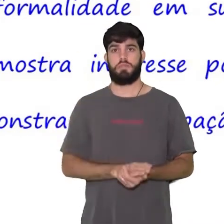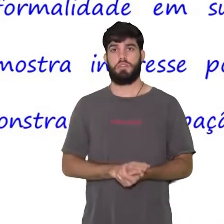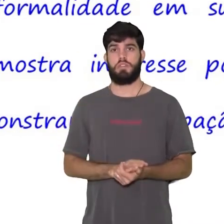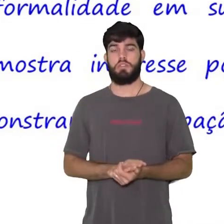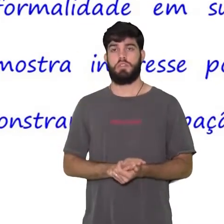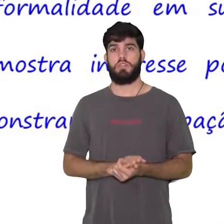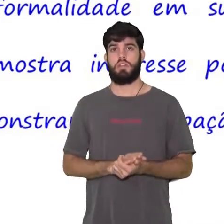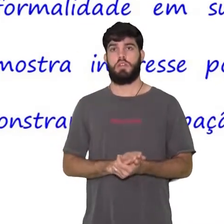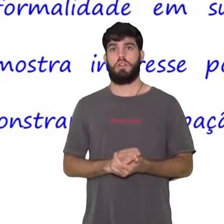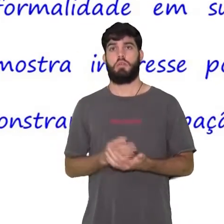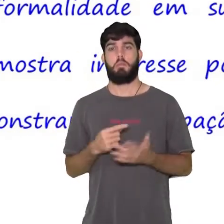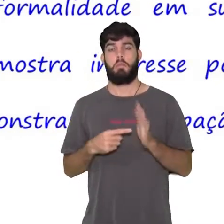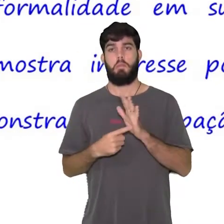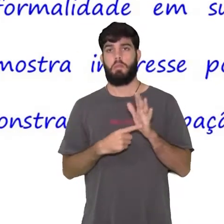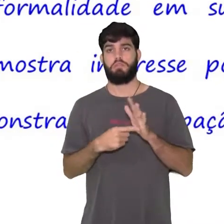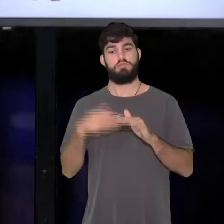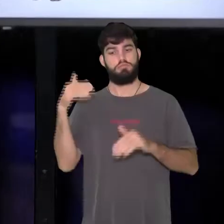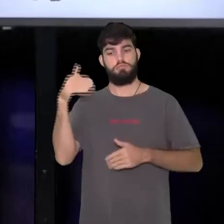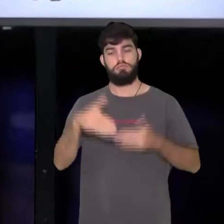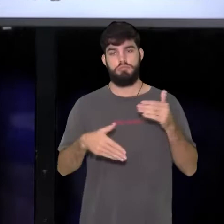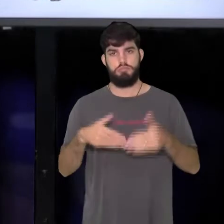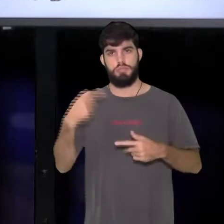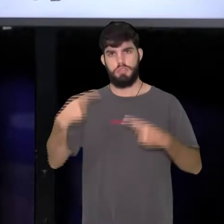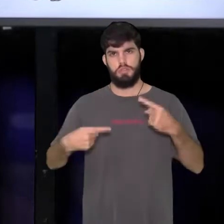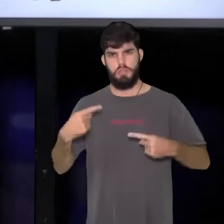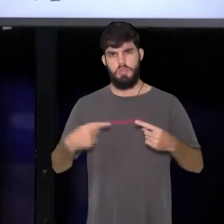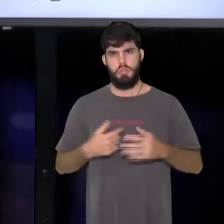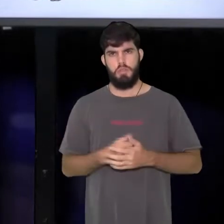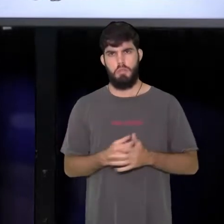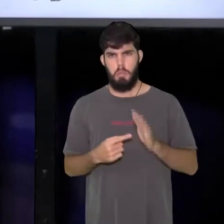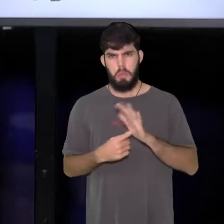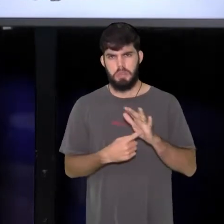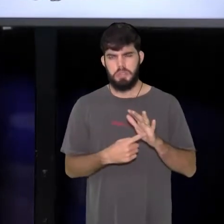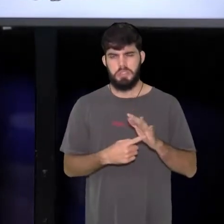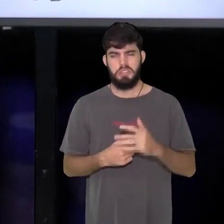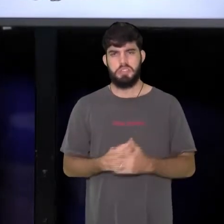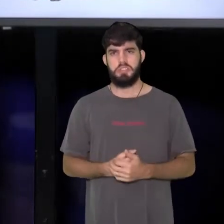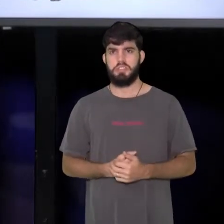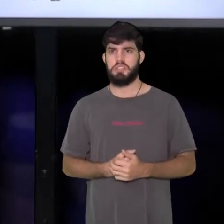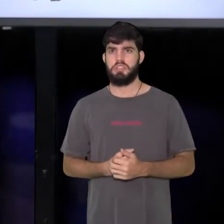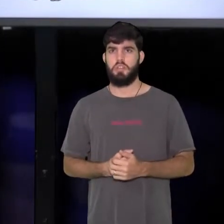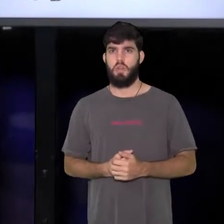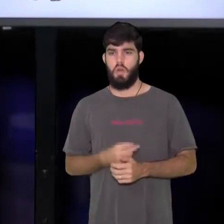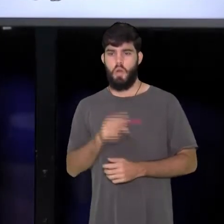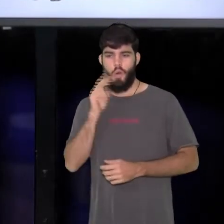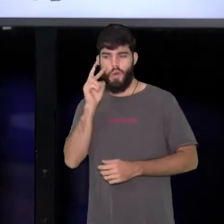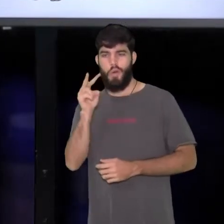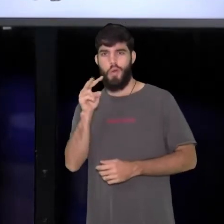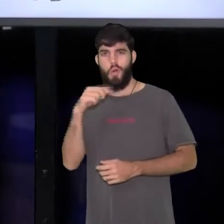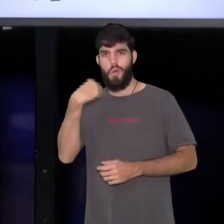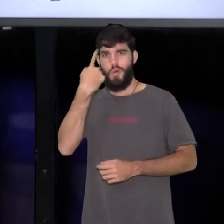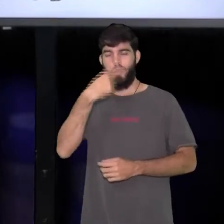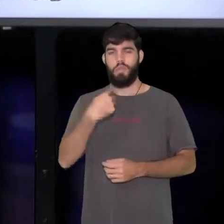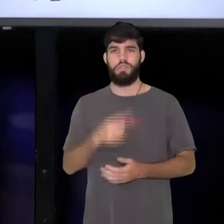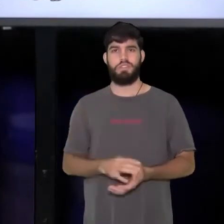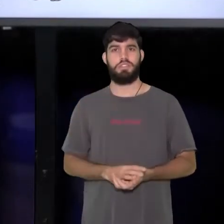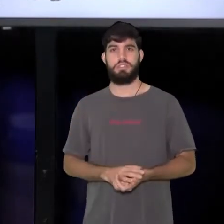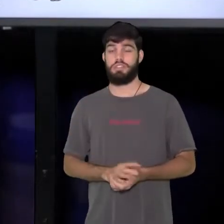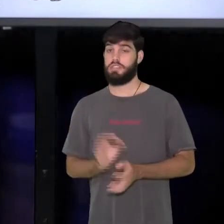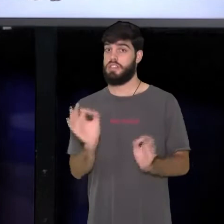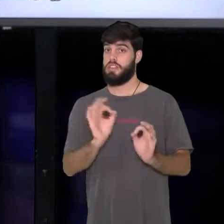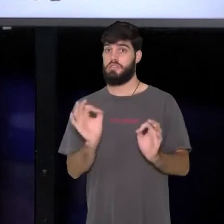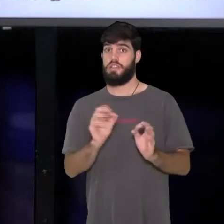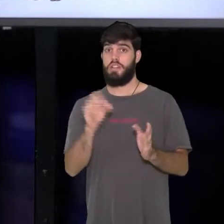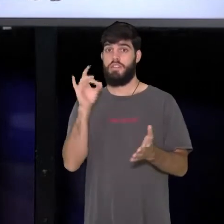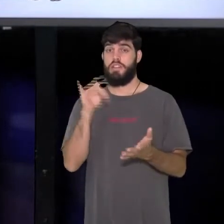participação política. Demonstra participação política? Olha a cara dele. Na verdade, a gente interpreta